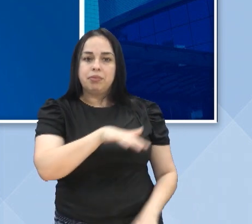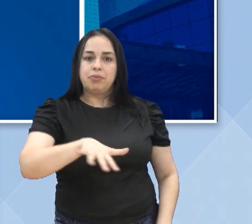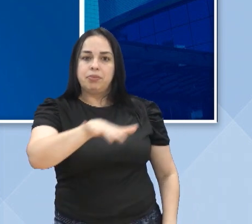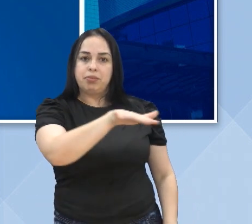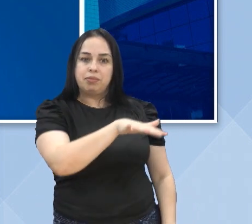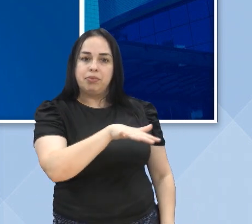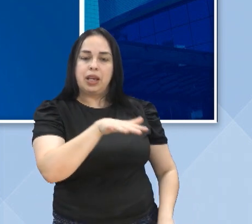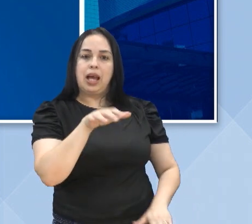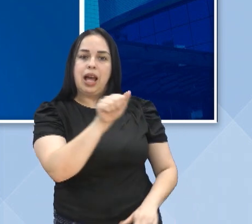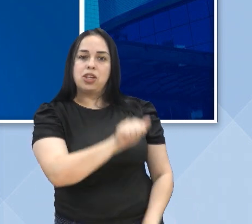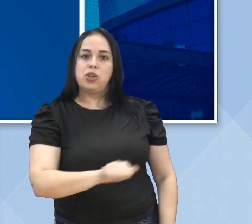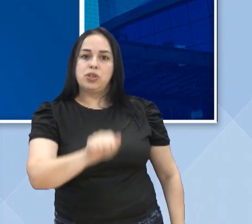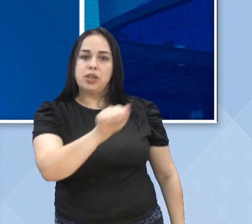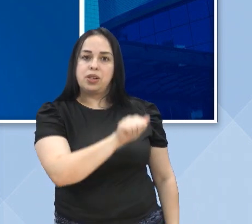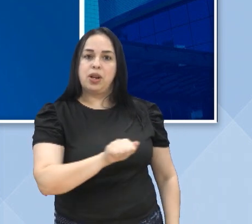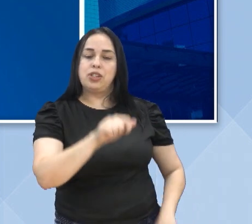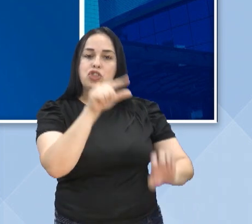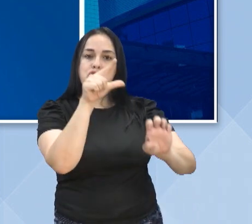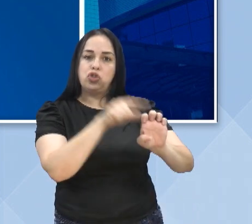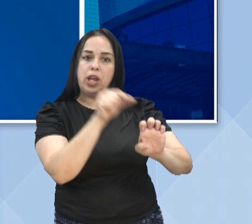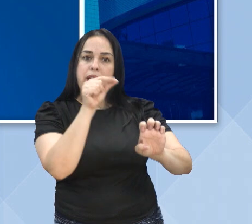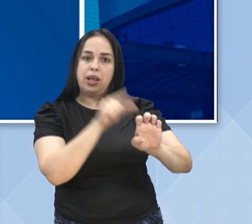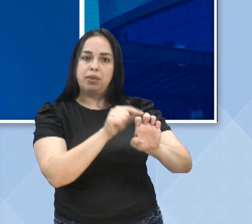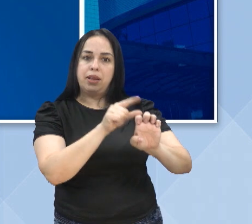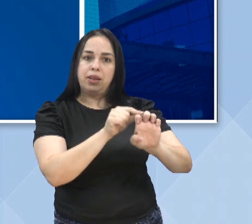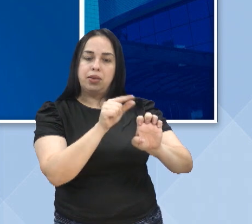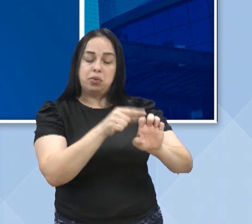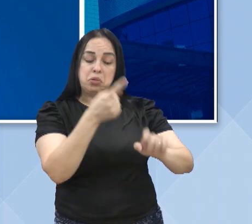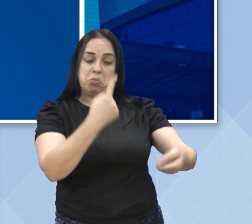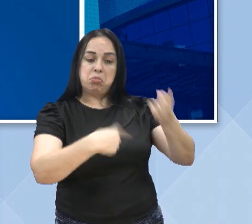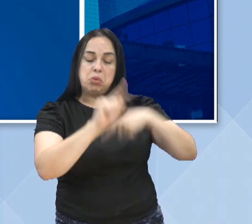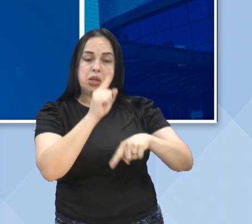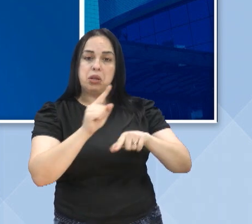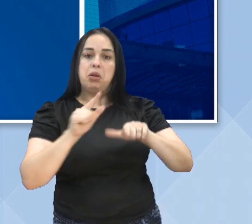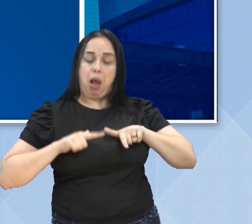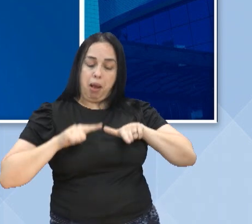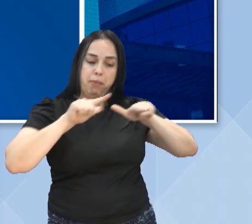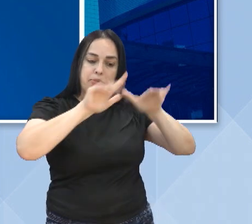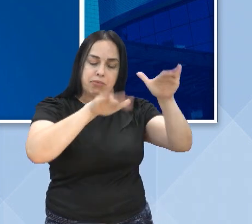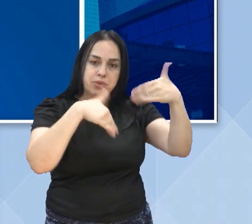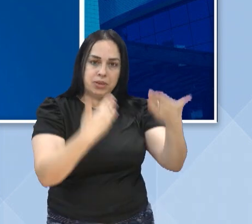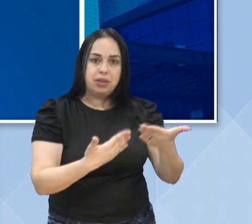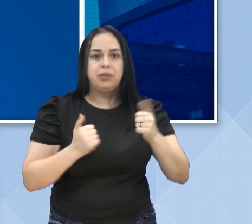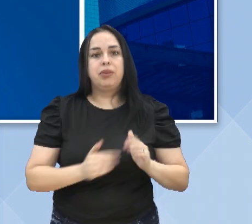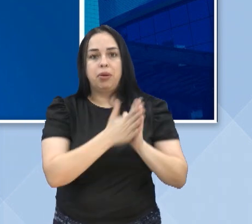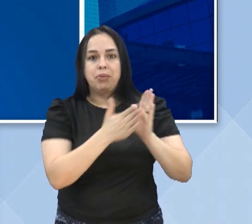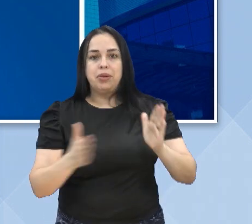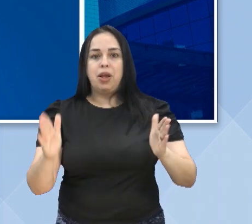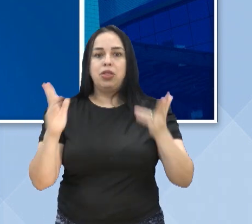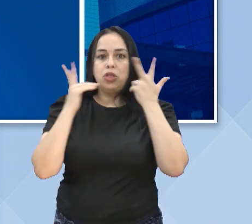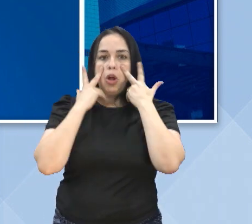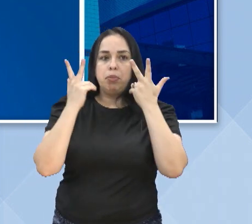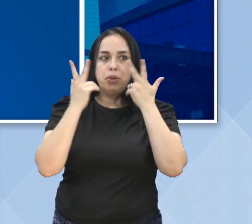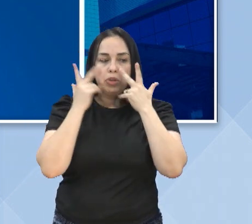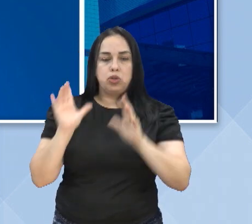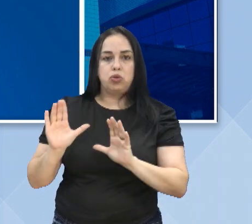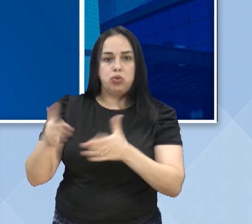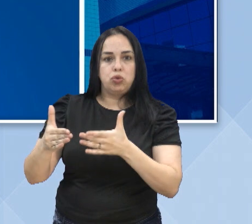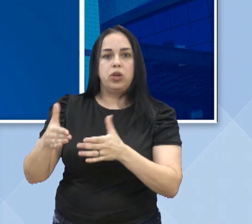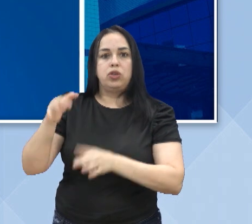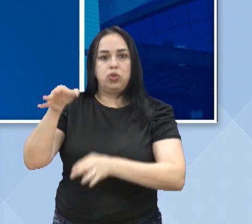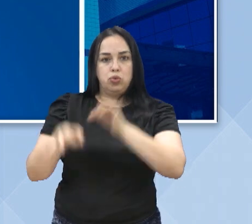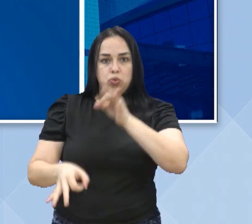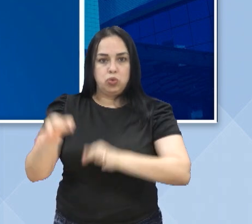à Associação Empreendedoras de Sucesso. O rito é ordinário, Comissão de